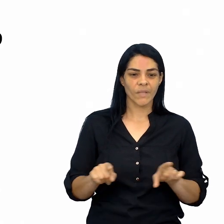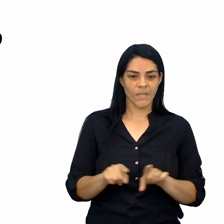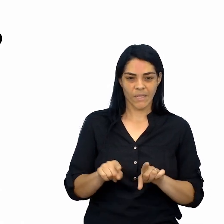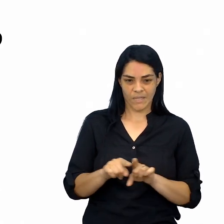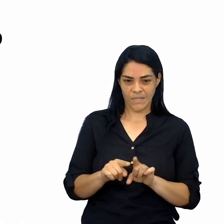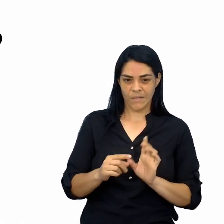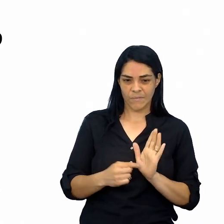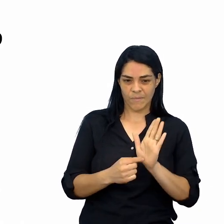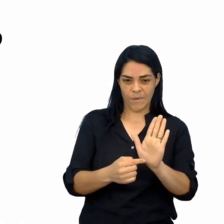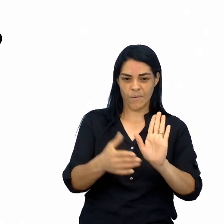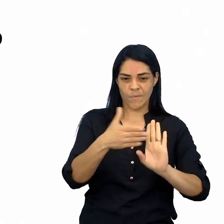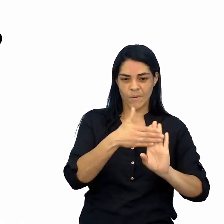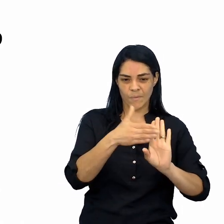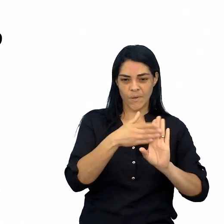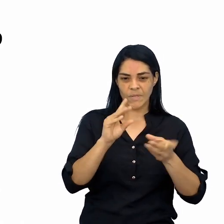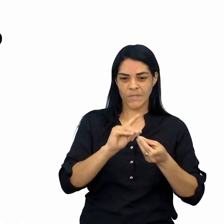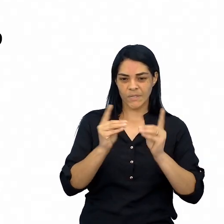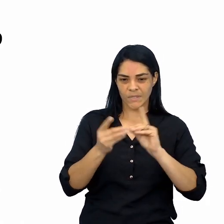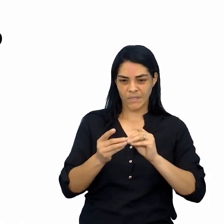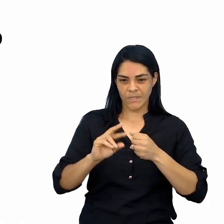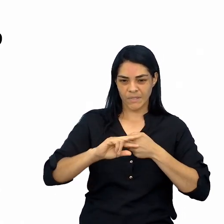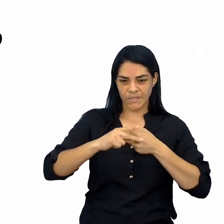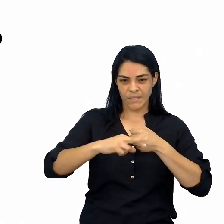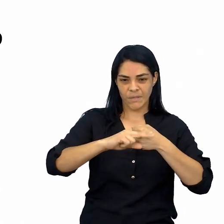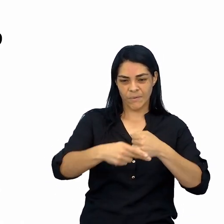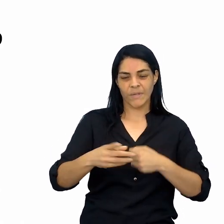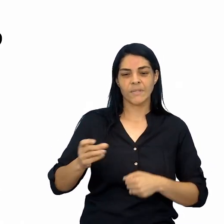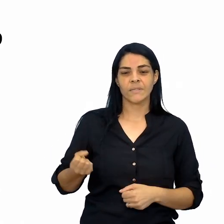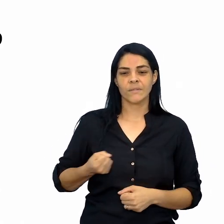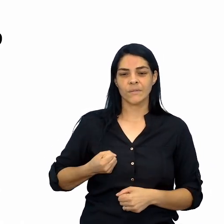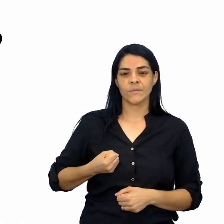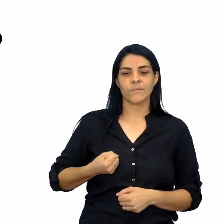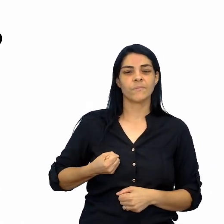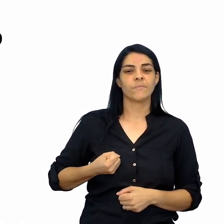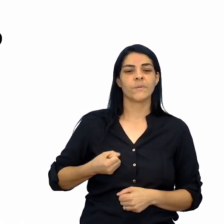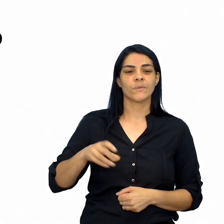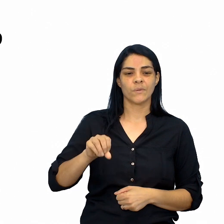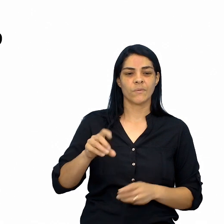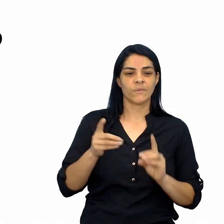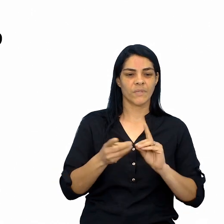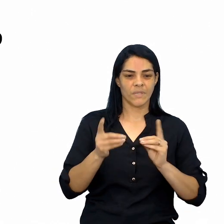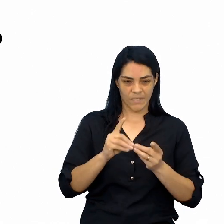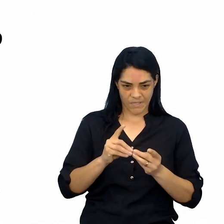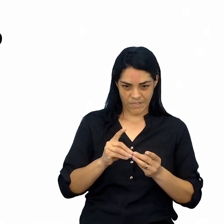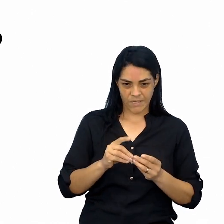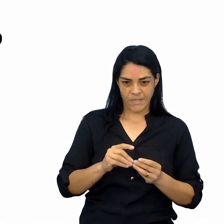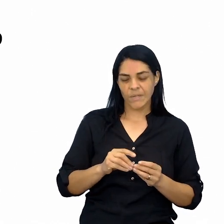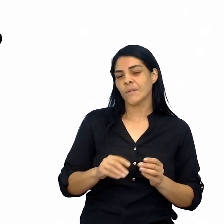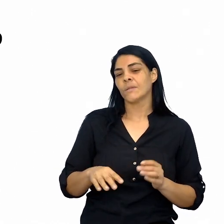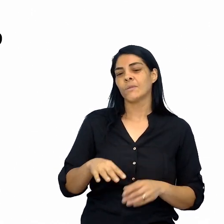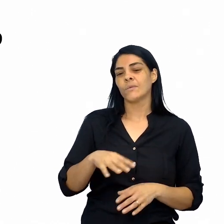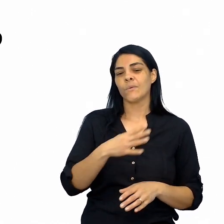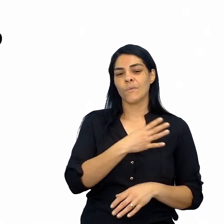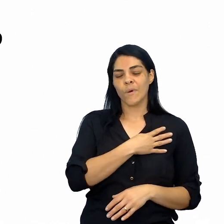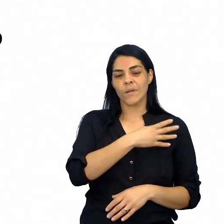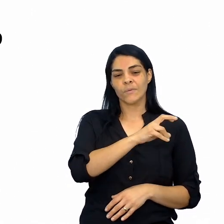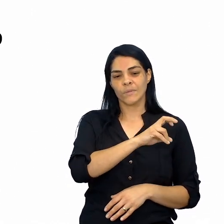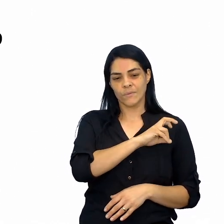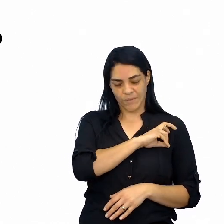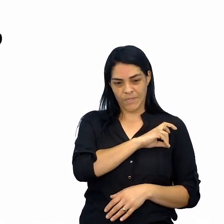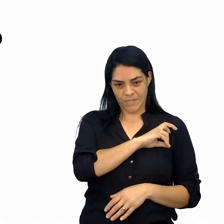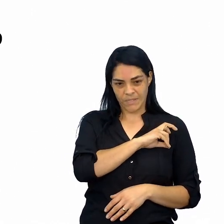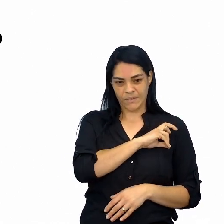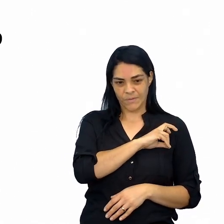identificar a proposta didática da sequência didática 9, do quarto e do quinto anos, e,